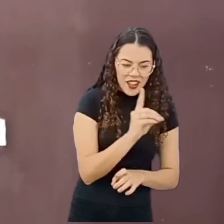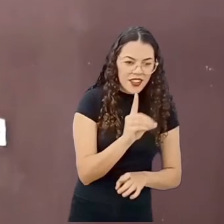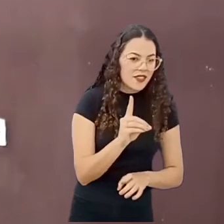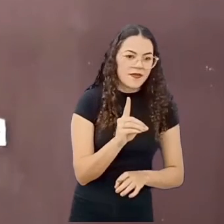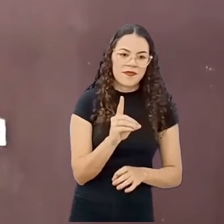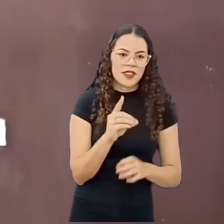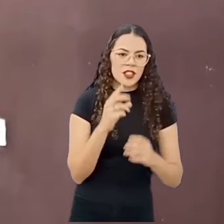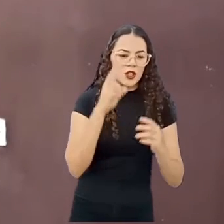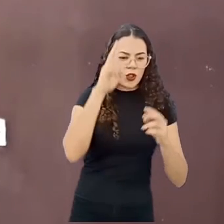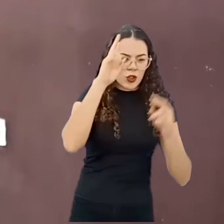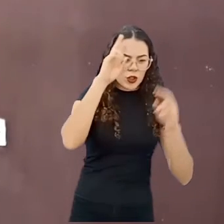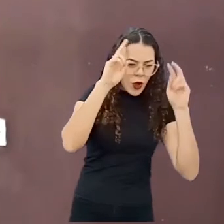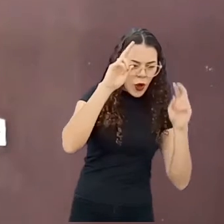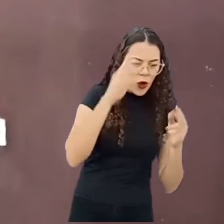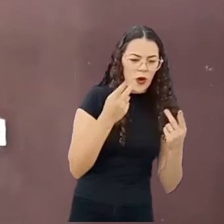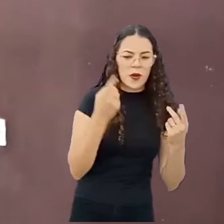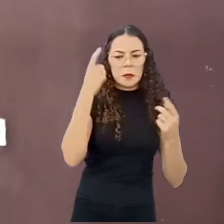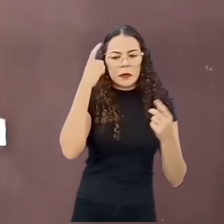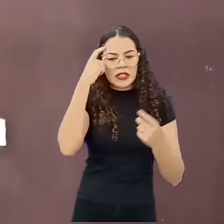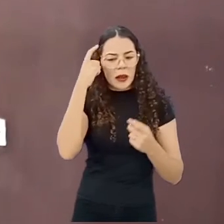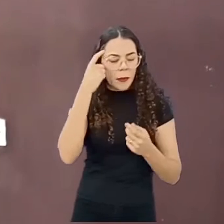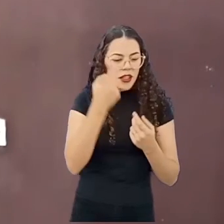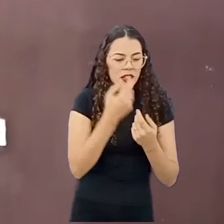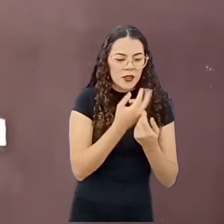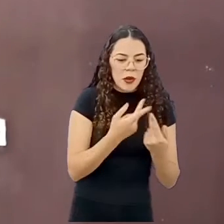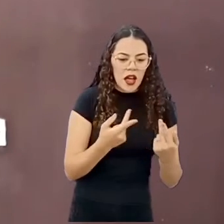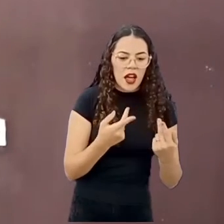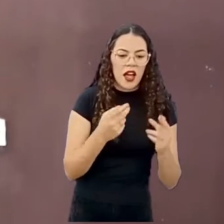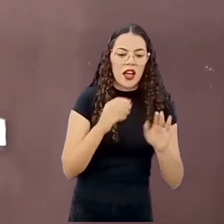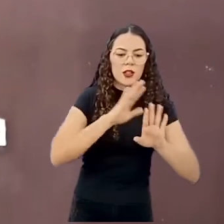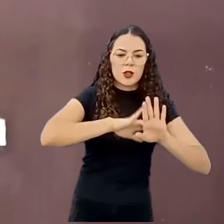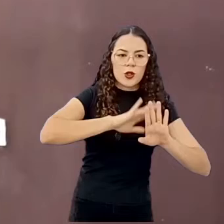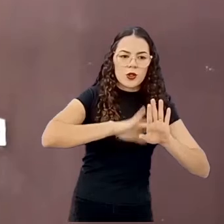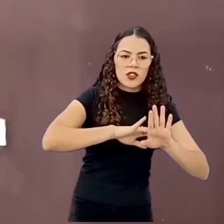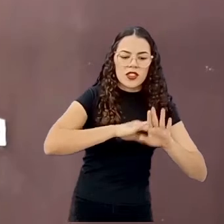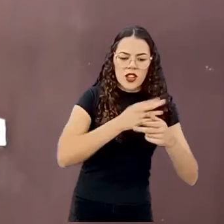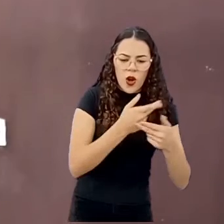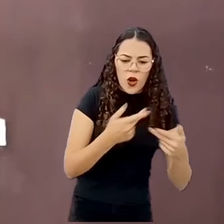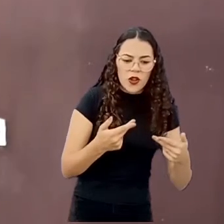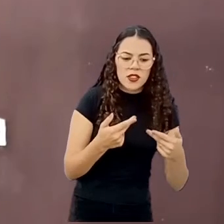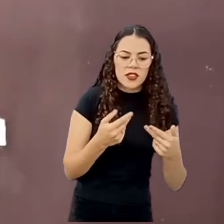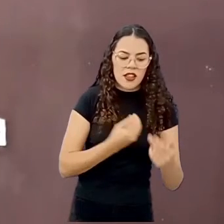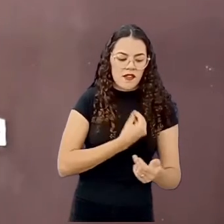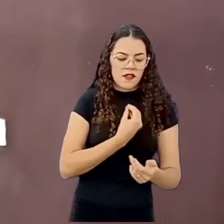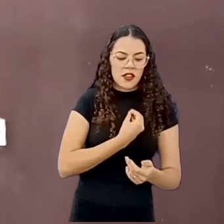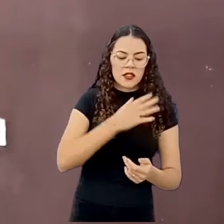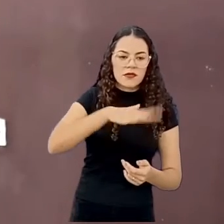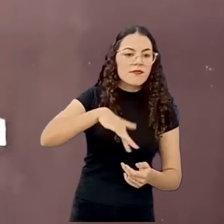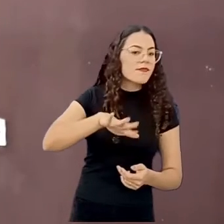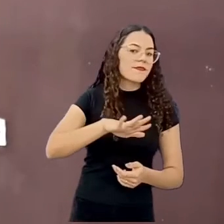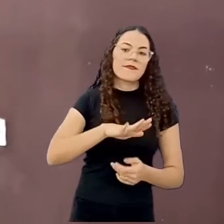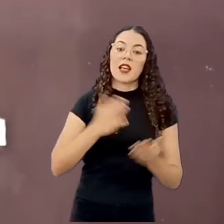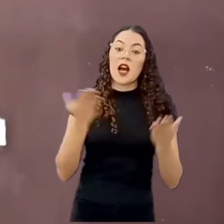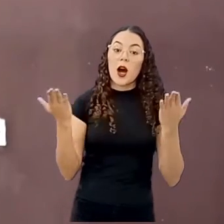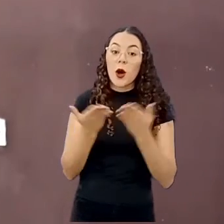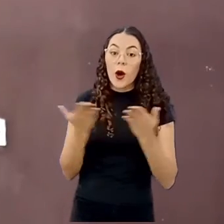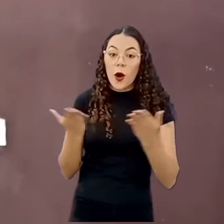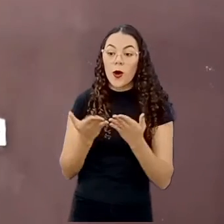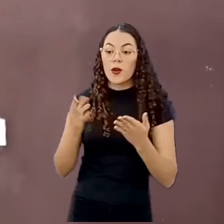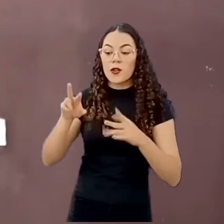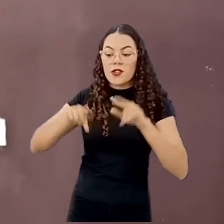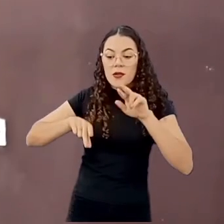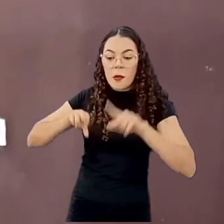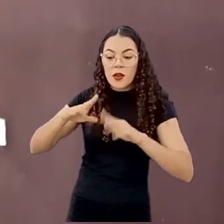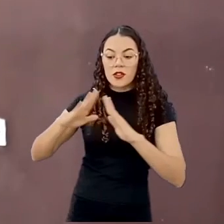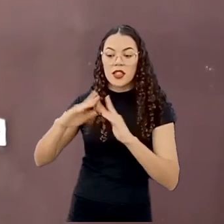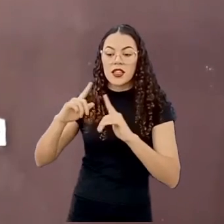tantas histórias, tantos pensamentos, ideologias que eles conviviam naquele tempo. Agora eles olhavam